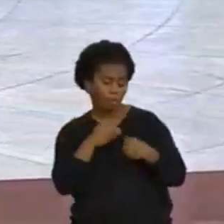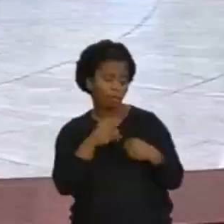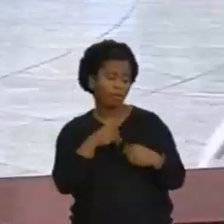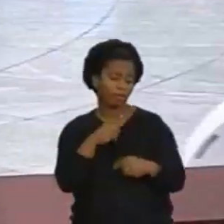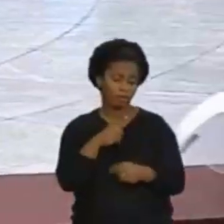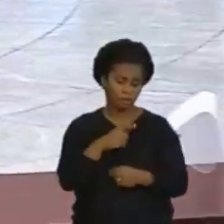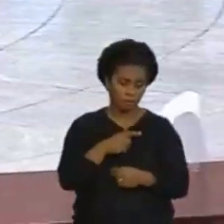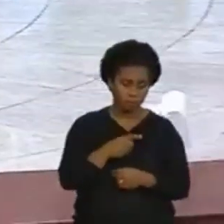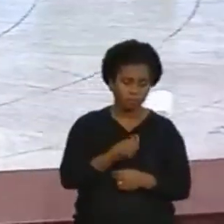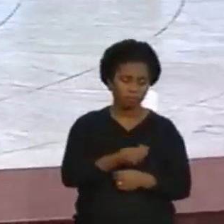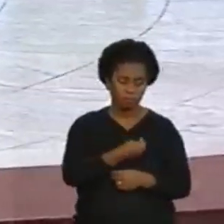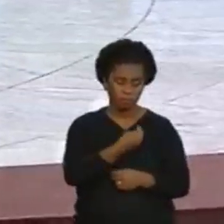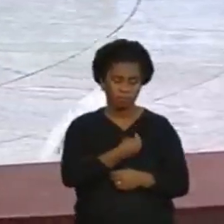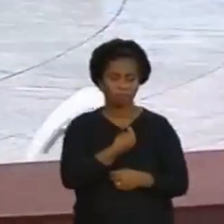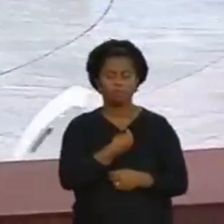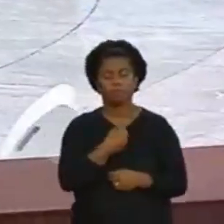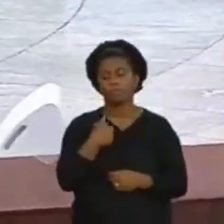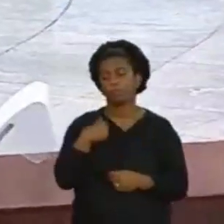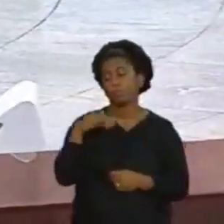Geralmente eu chamo